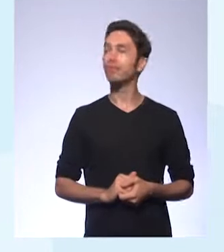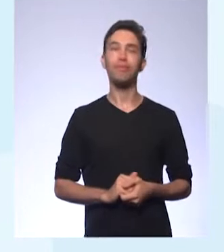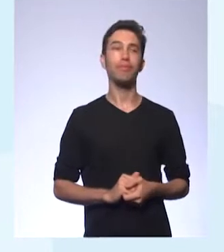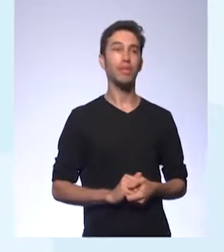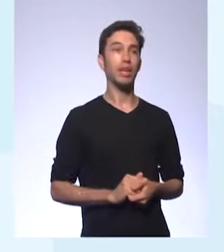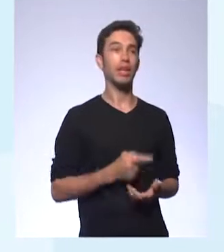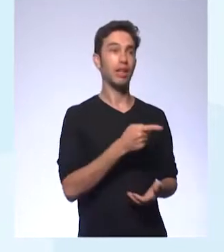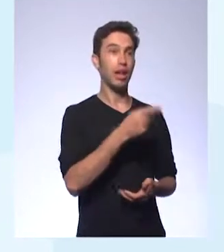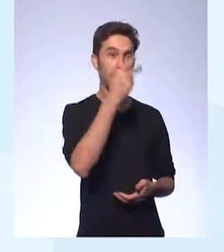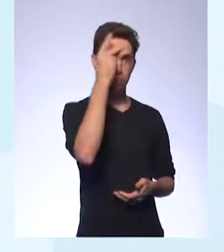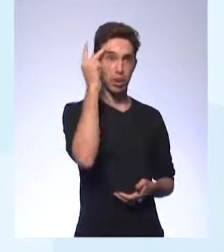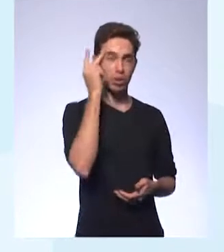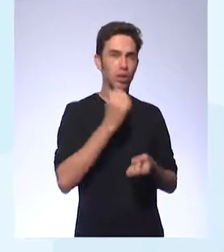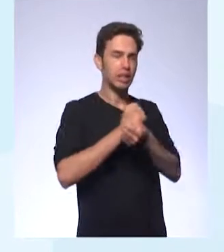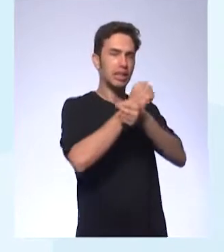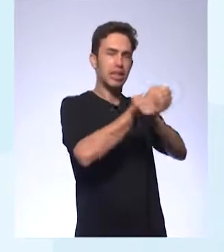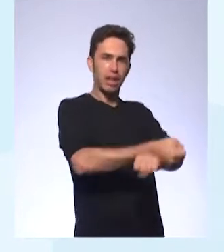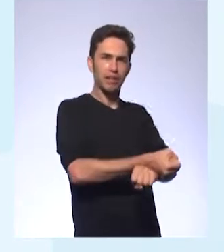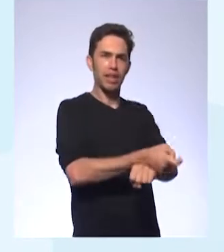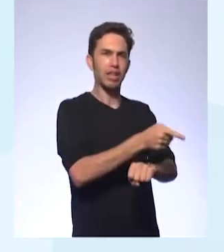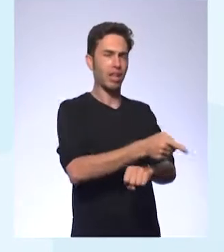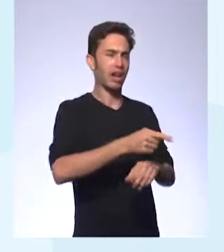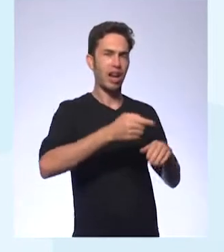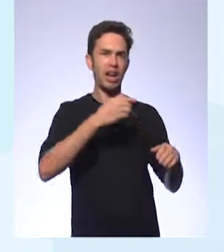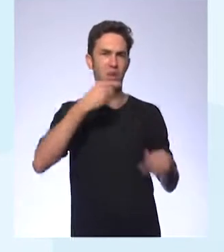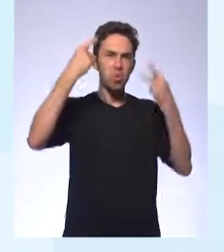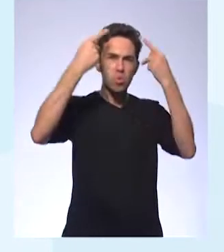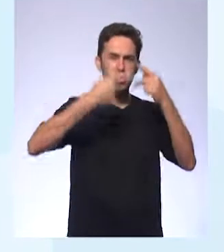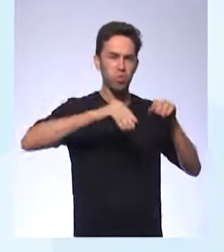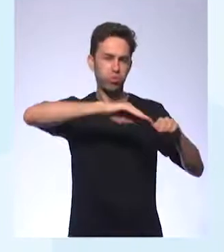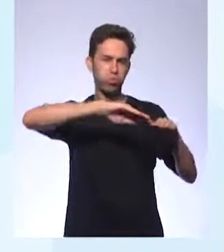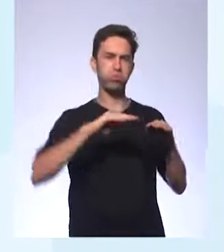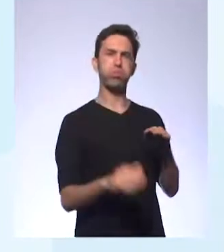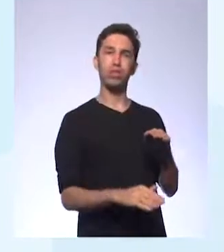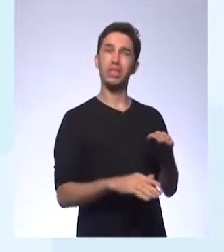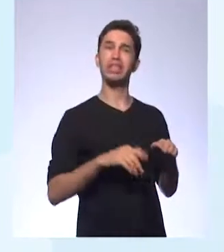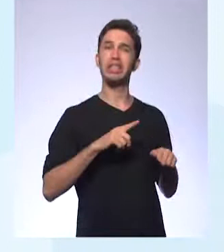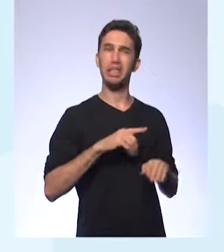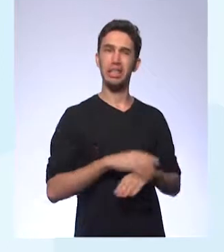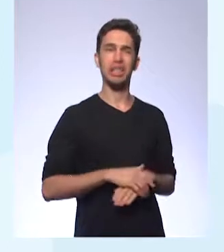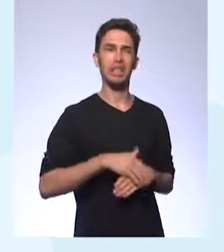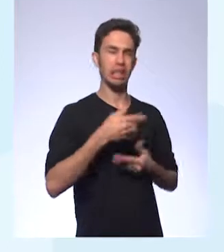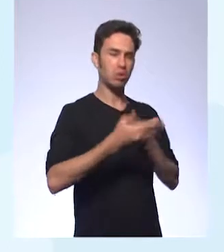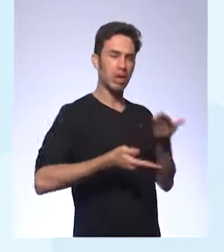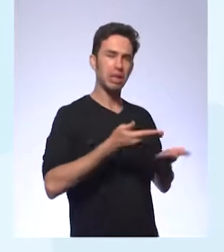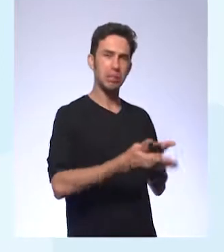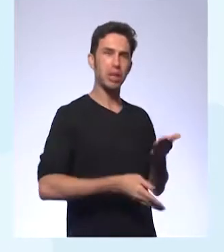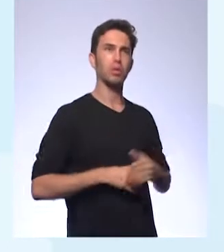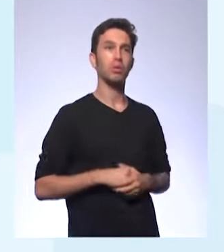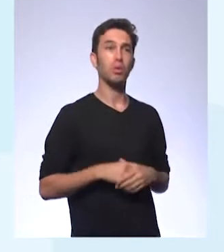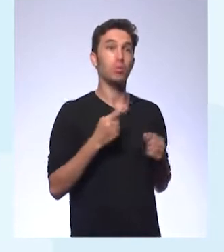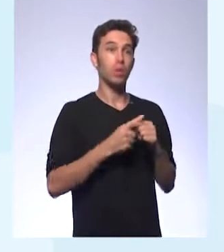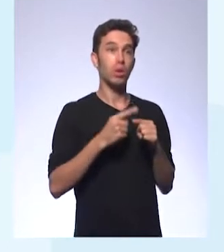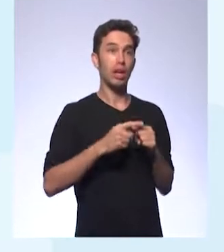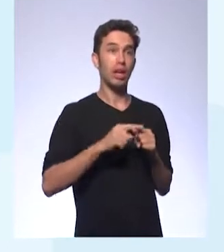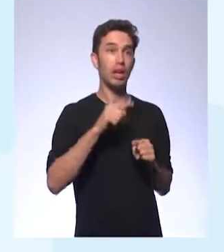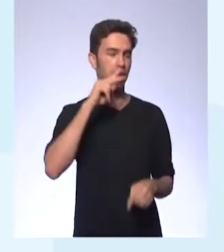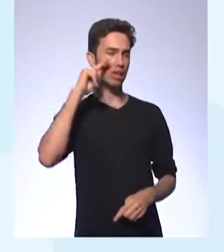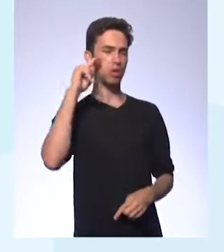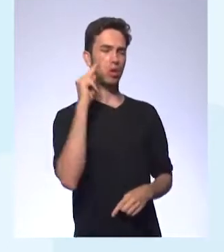As condições das pessoas escravizadas eram subhumanas. O olhar que era lançado sobre